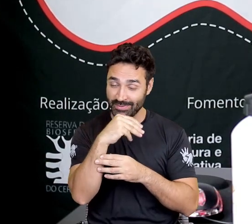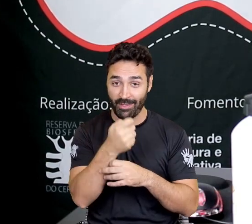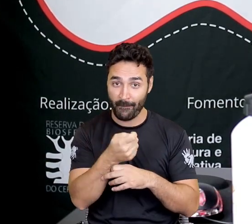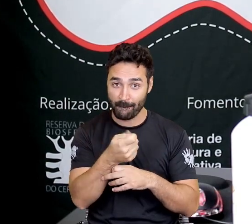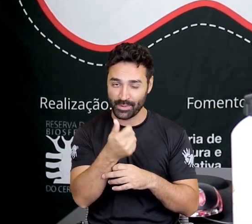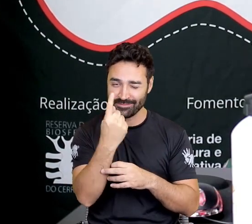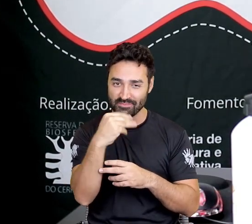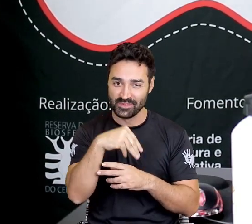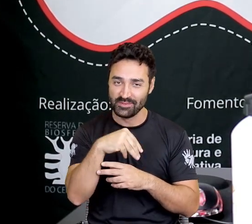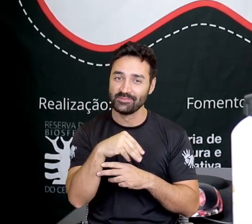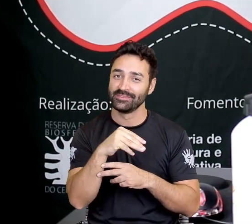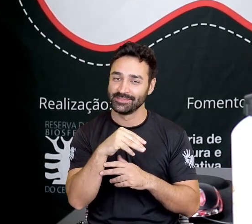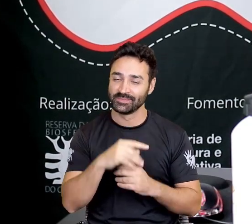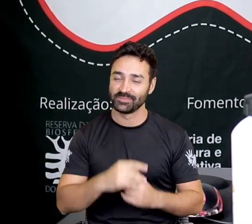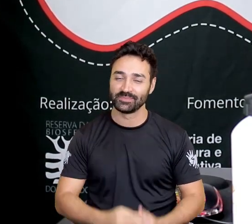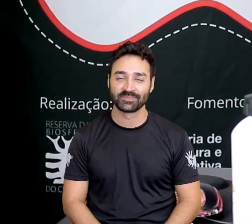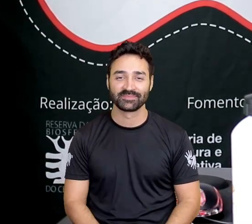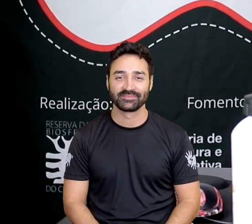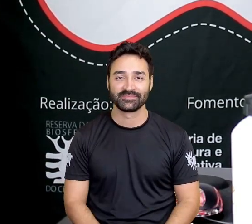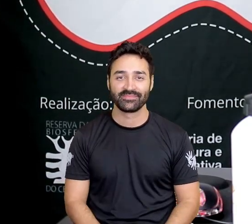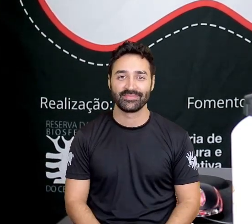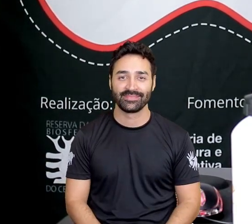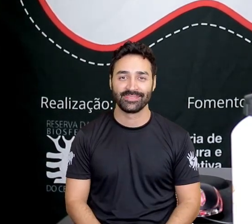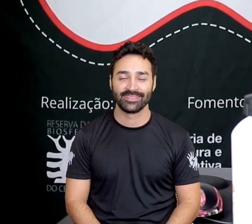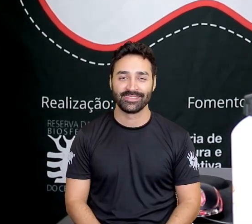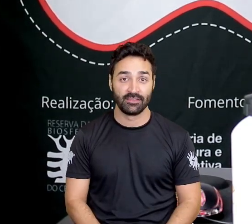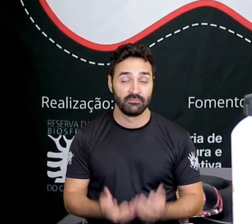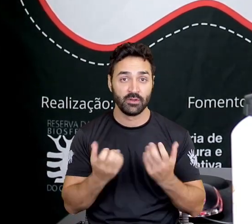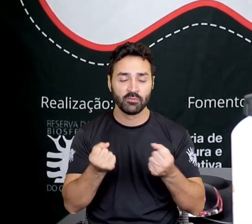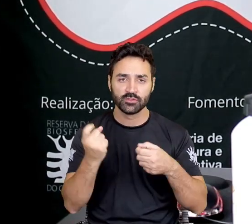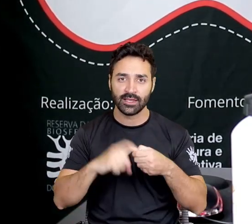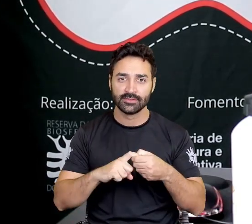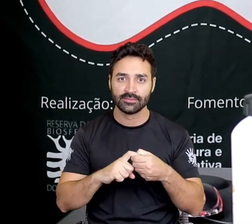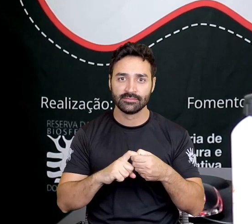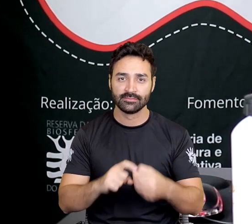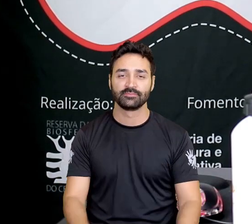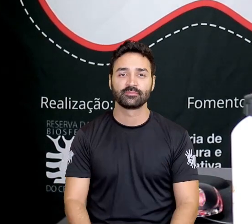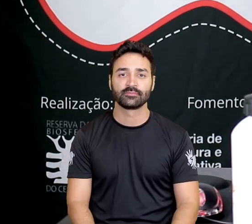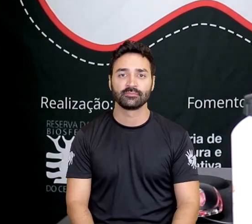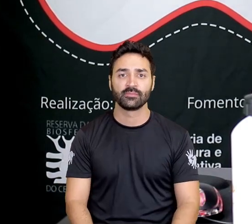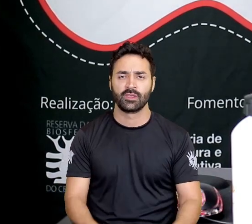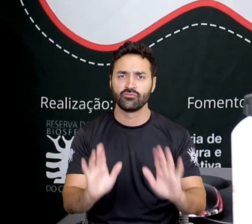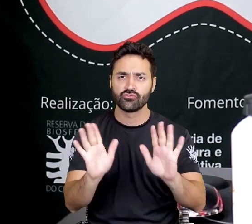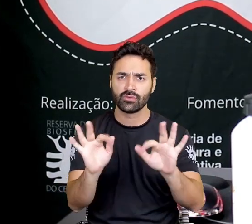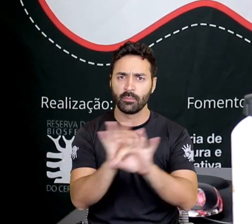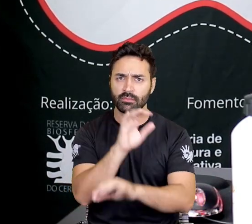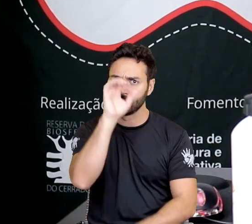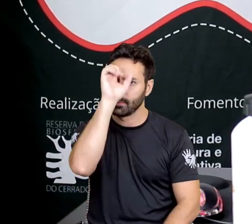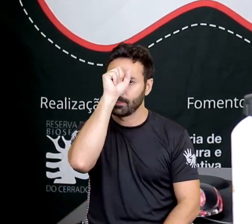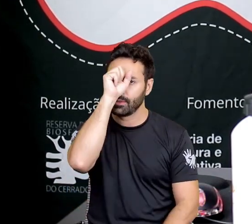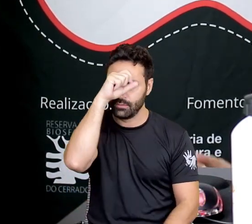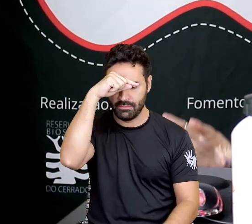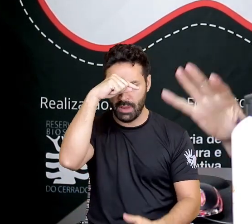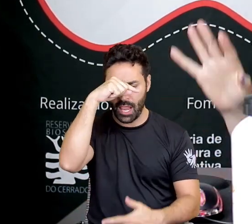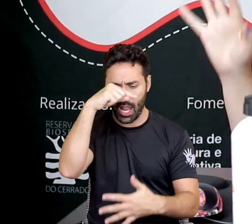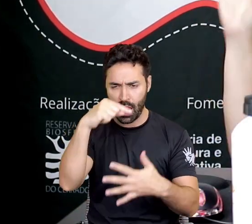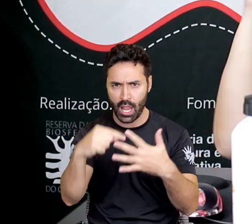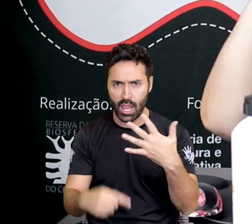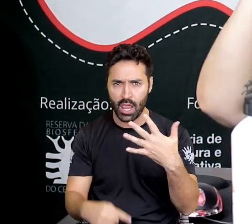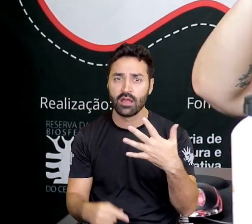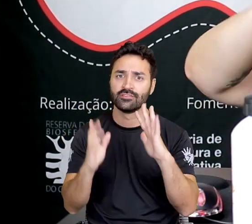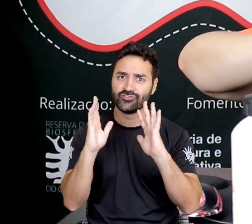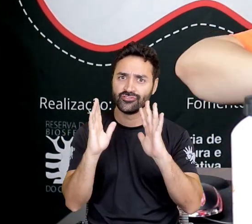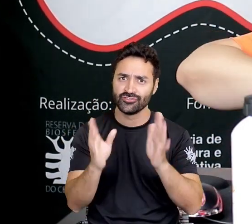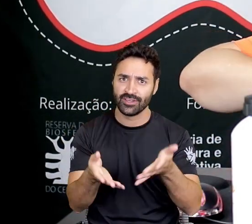trela aí para vocês de 1 minuto. Vamos voltar, então? A gente já aprendeu muita coisa. Já vimos